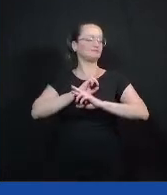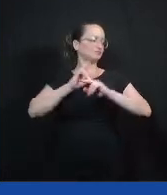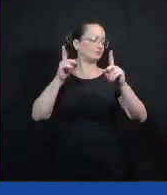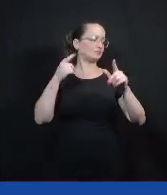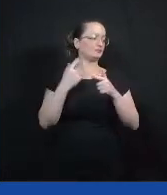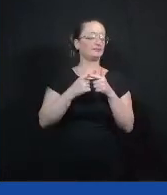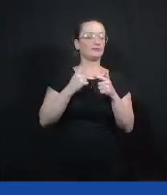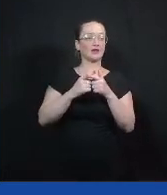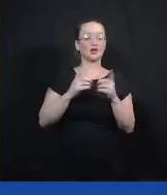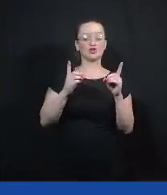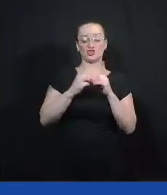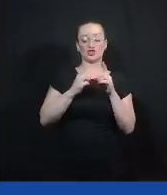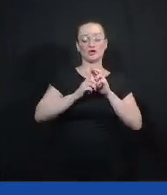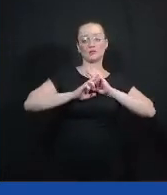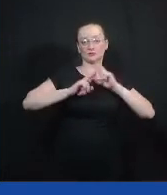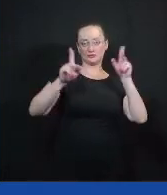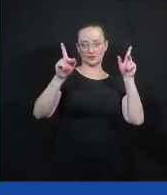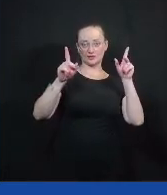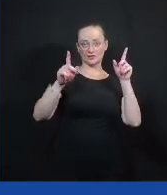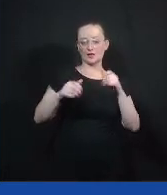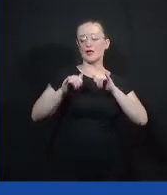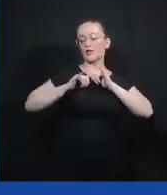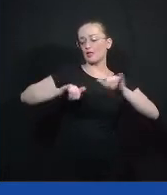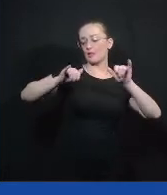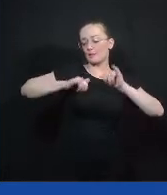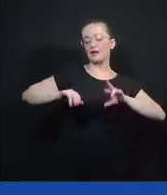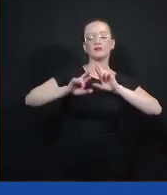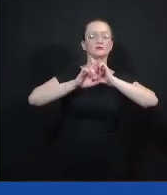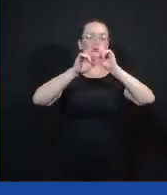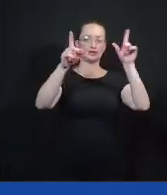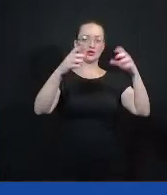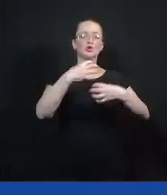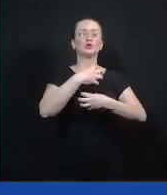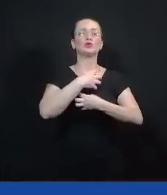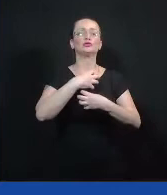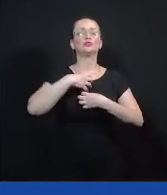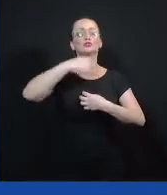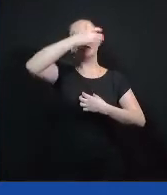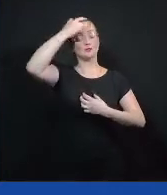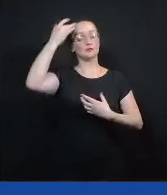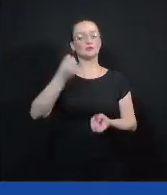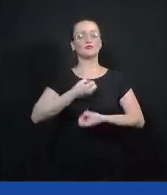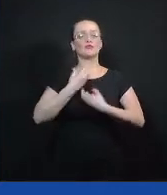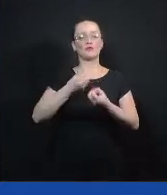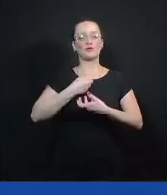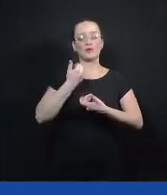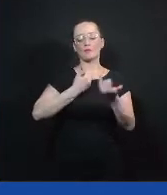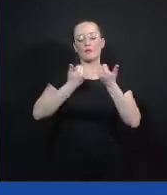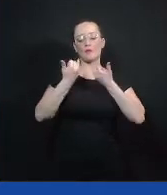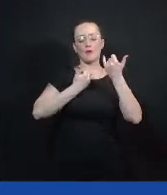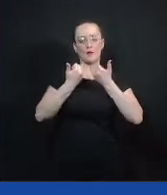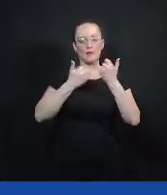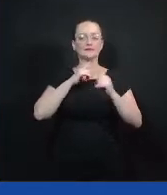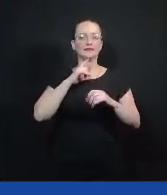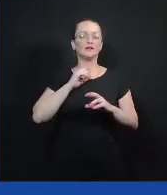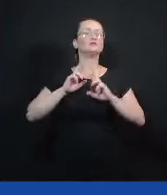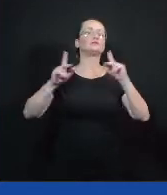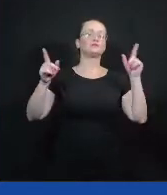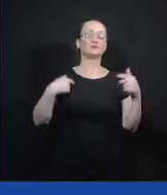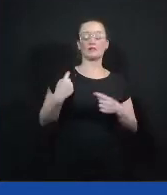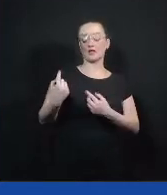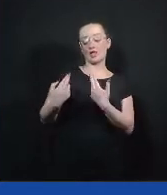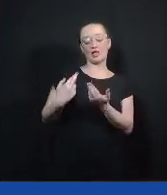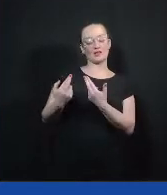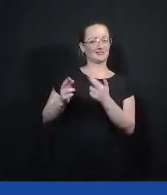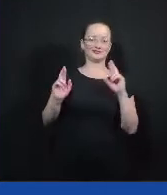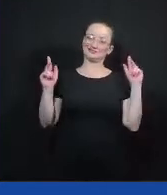dinâmica é diferente, as dinâmicas das campanhas são diferentes, as maneiras como as pessoas se informam também são diferentes, né? As relações são